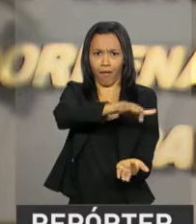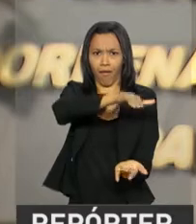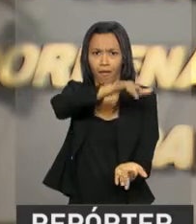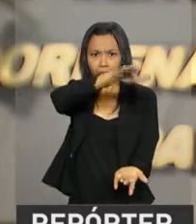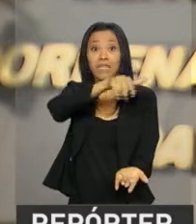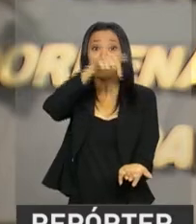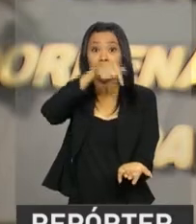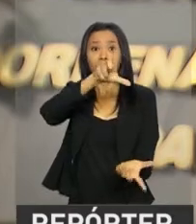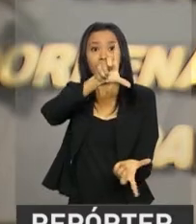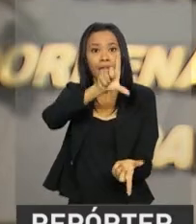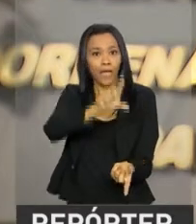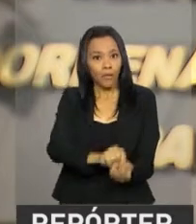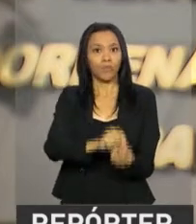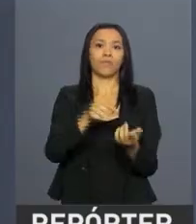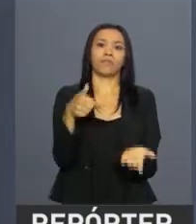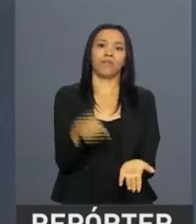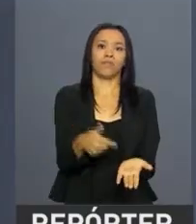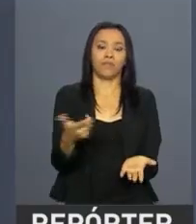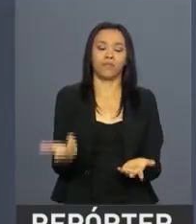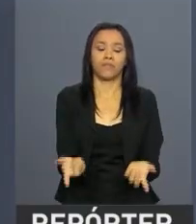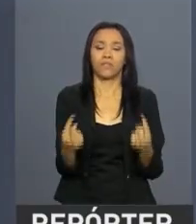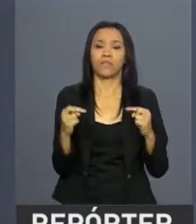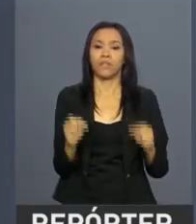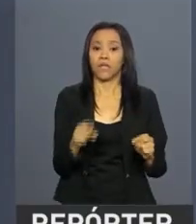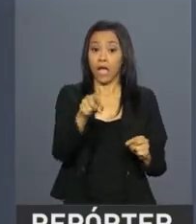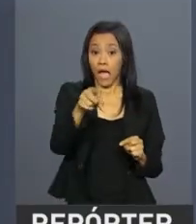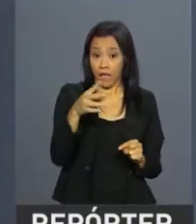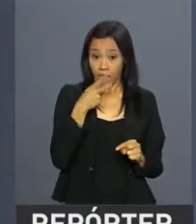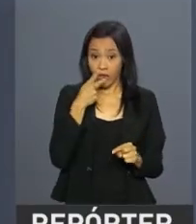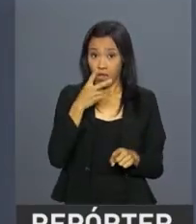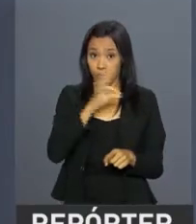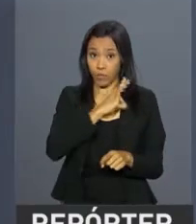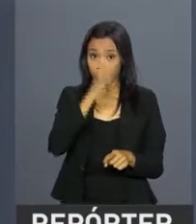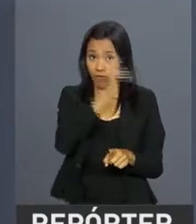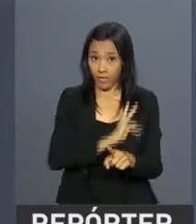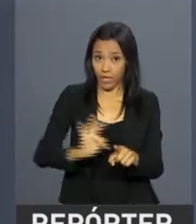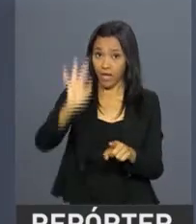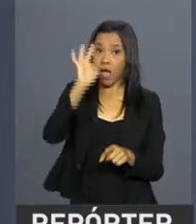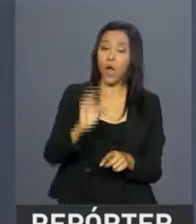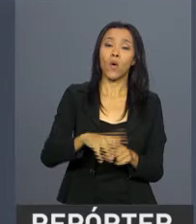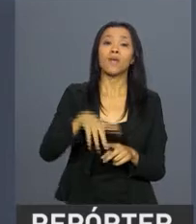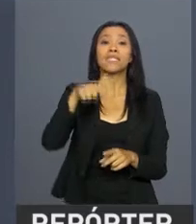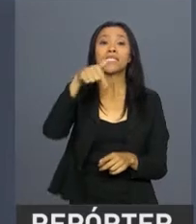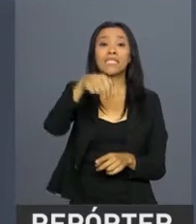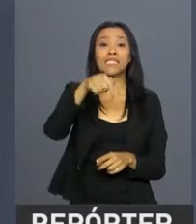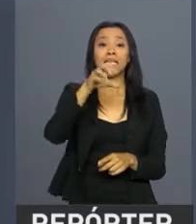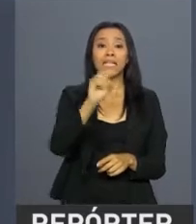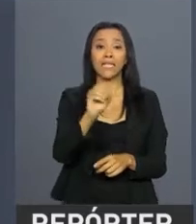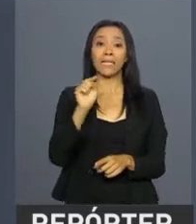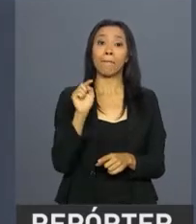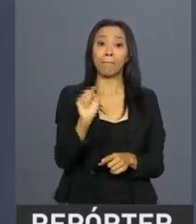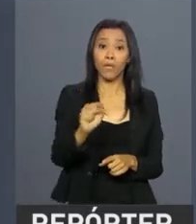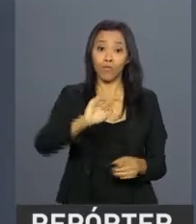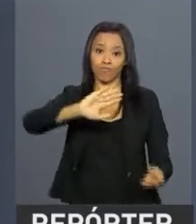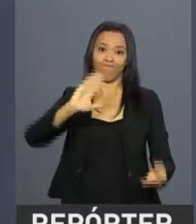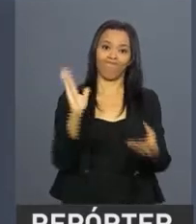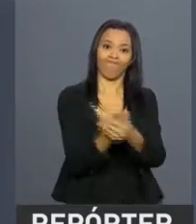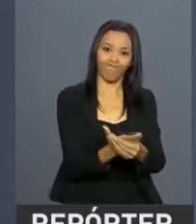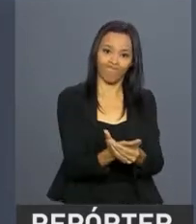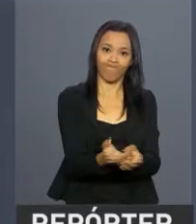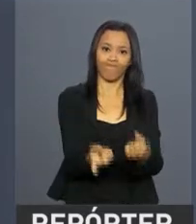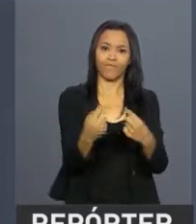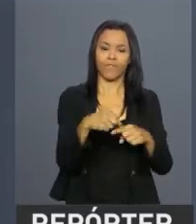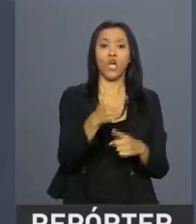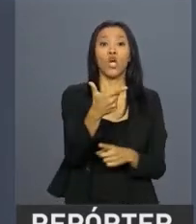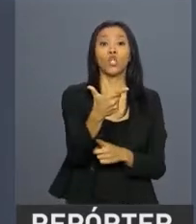federal até o final do ano que vem em média a polícia federal instala 70 mil inquéritos 200